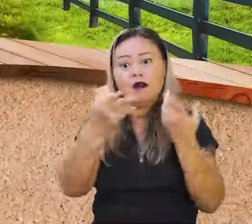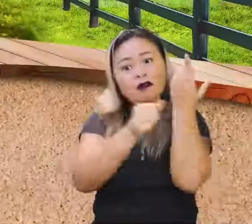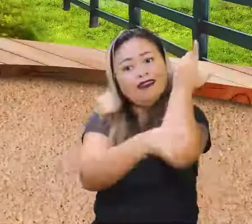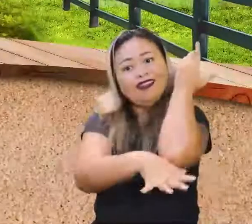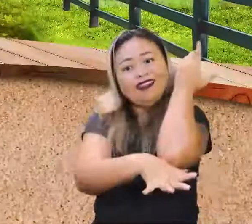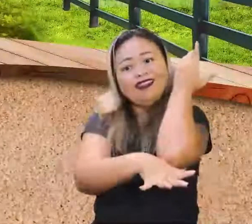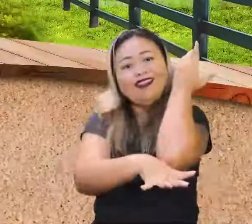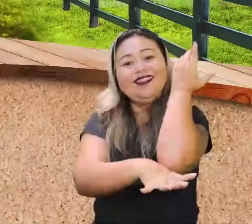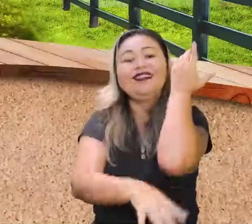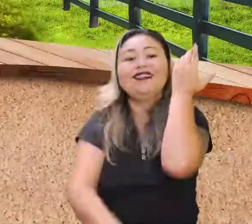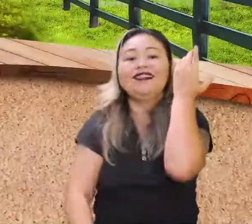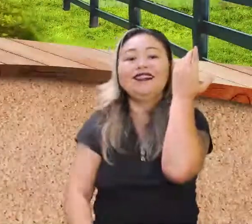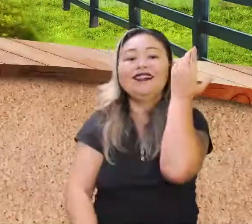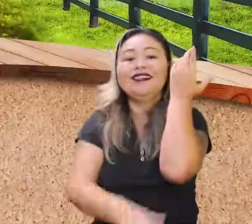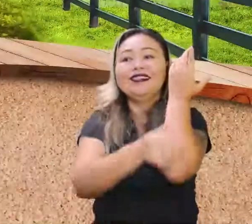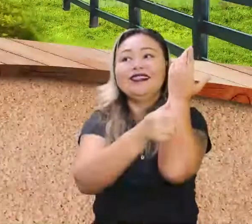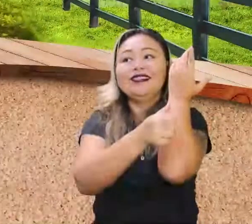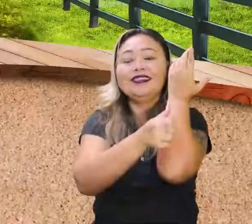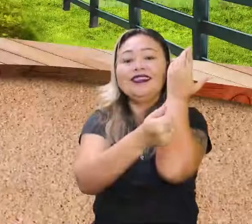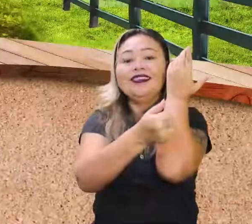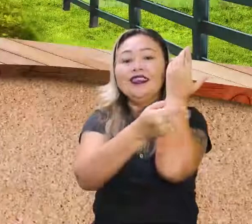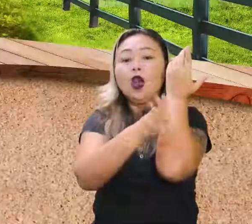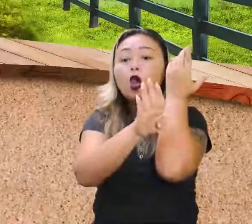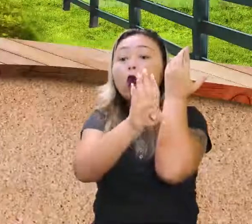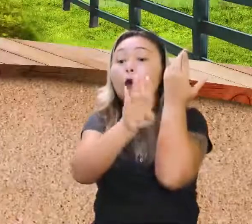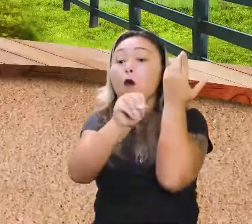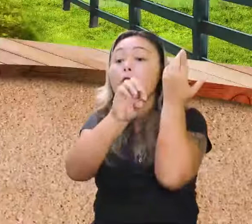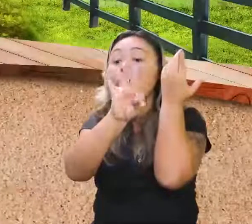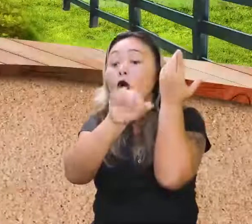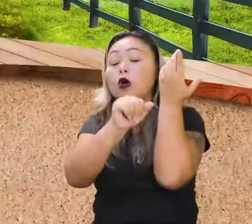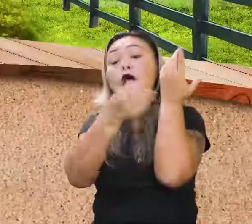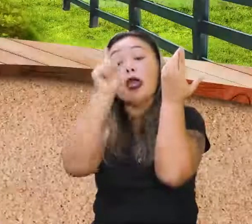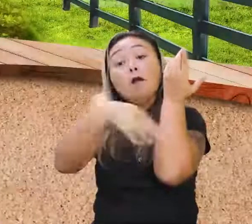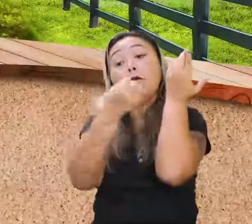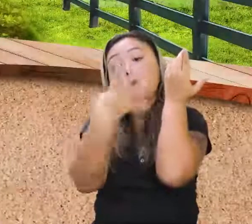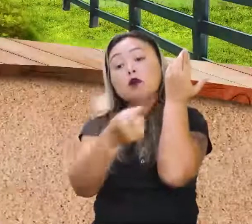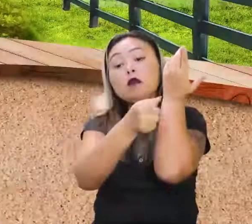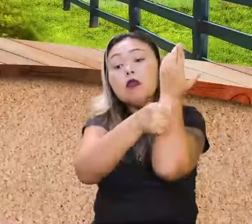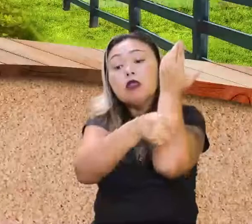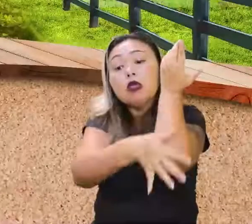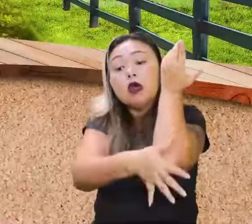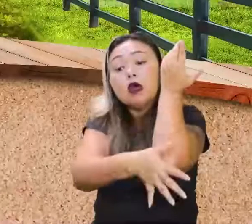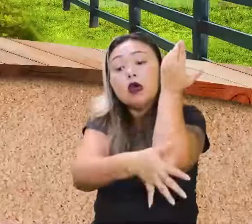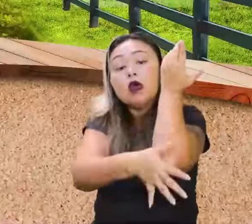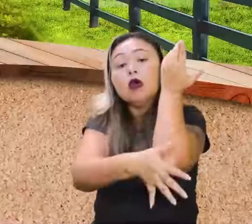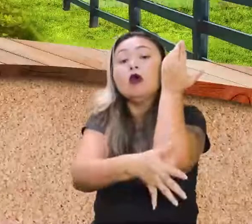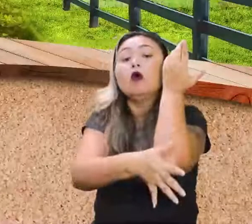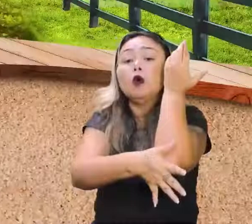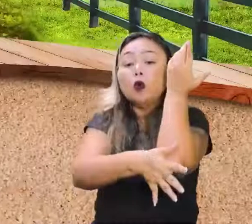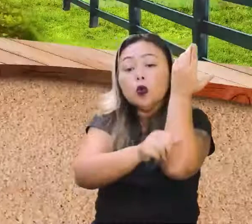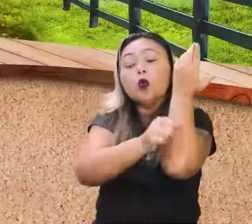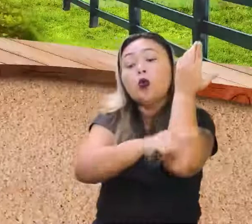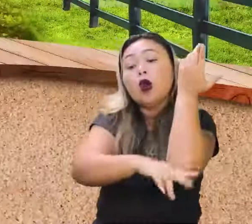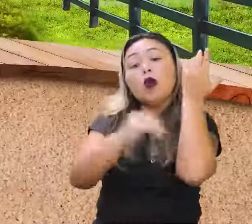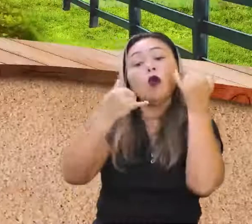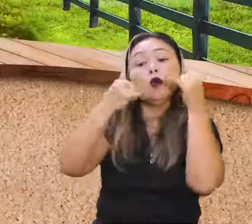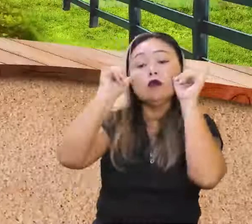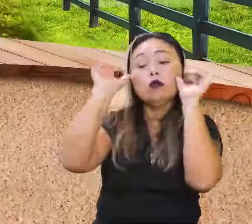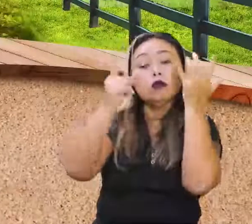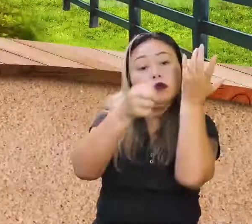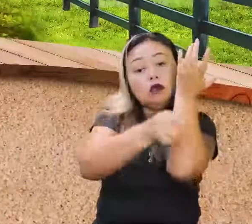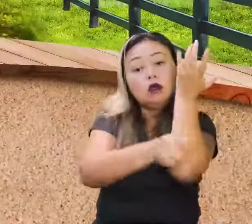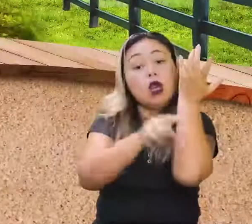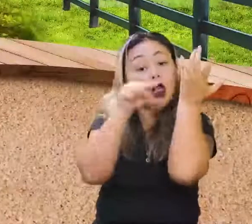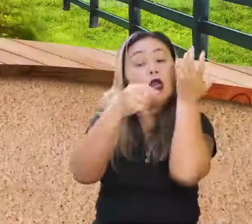bosta. Bosta, tudo que é bosta é bom. Por quê? De suíno, do bovino,